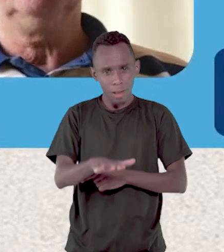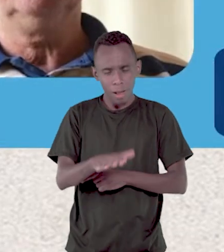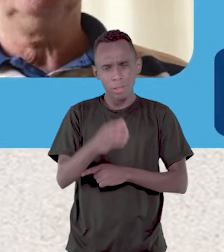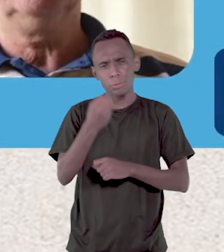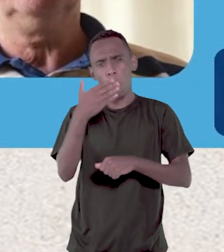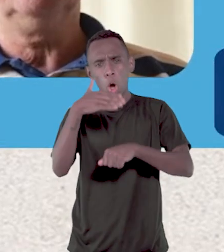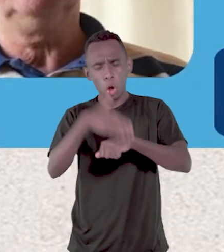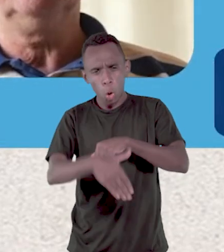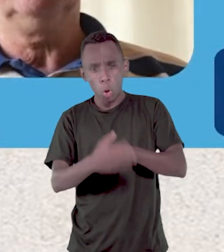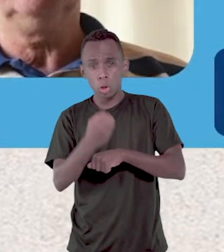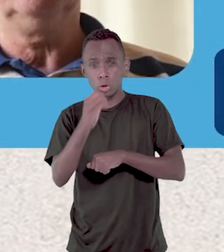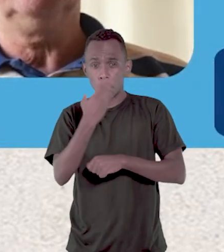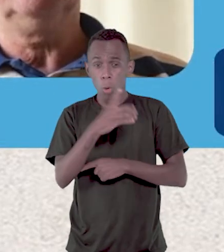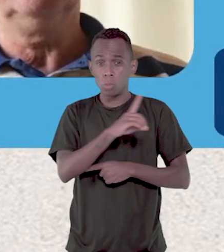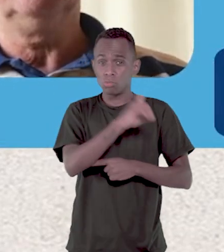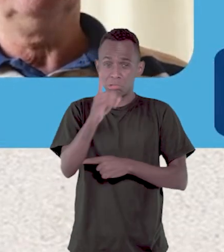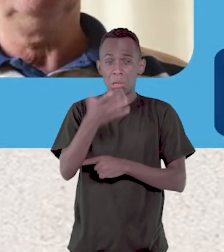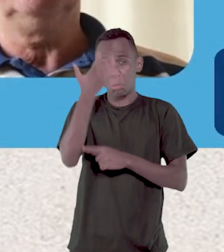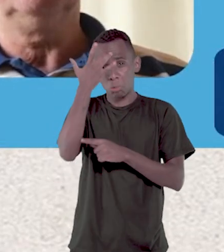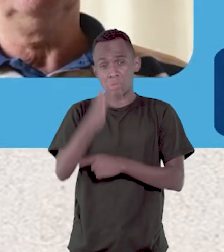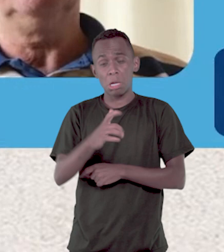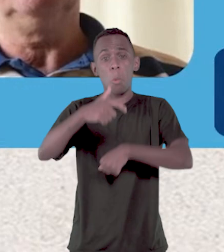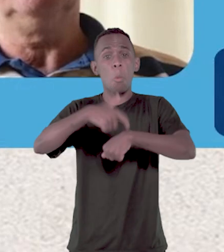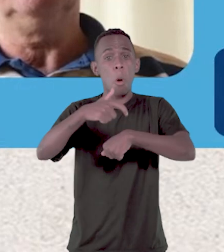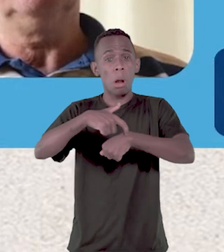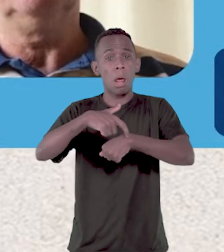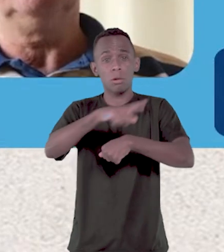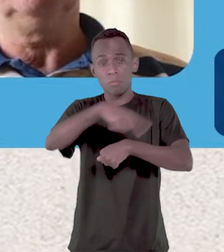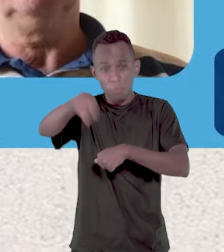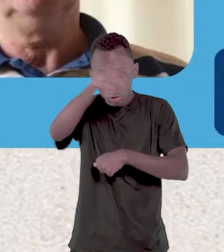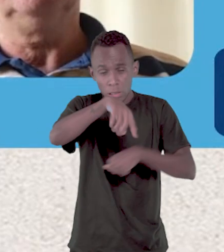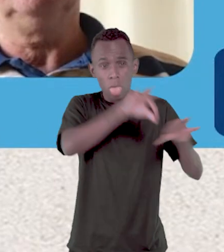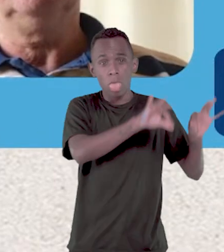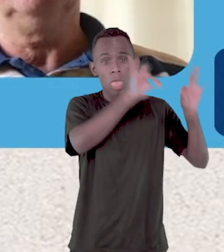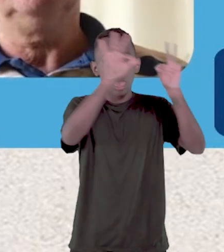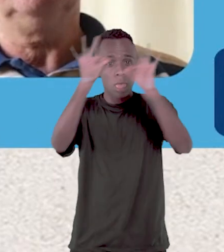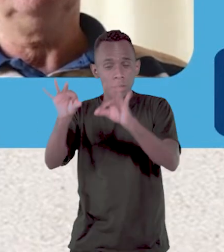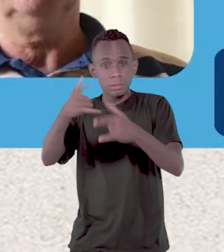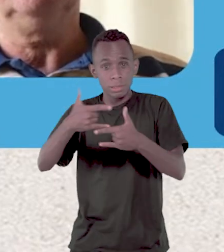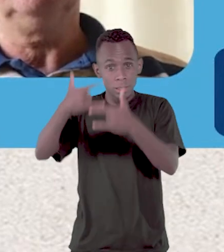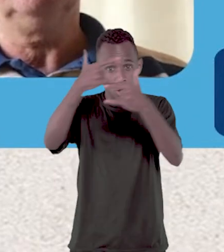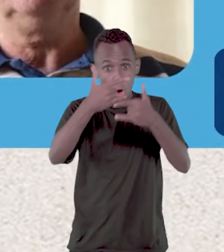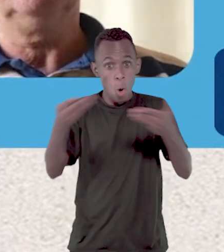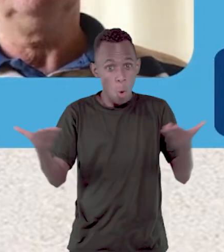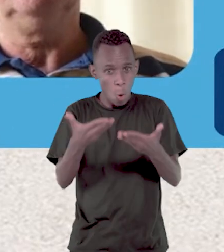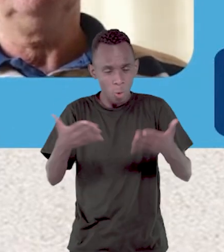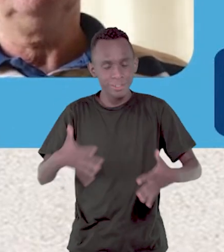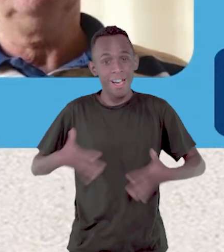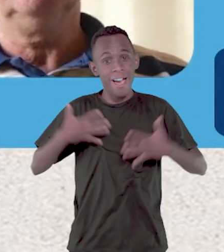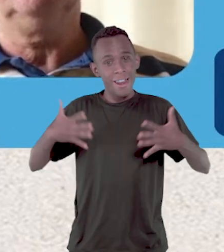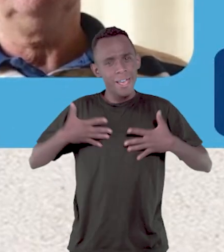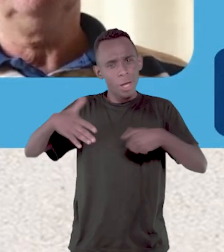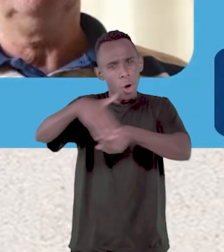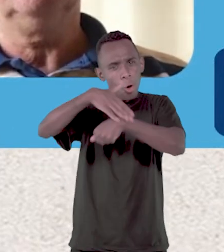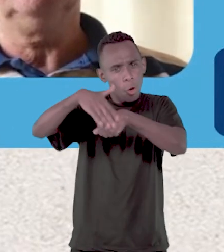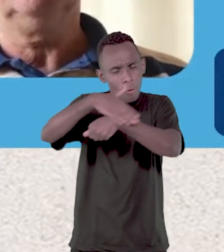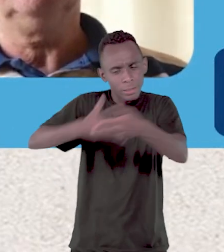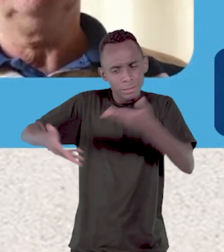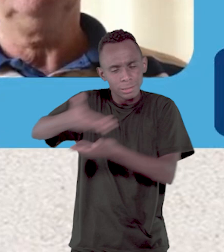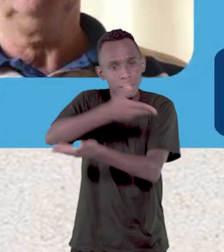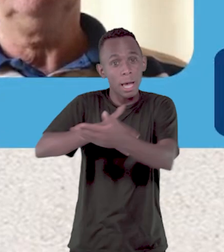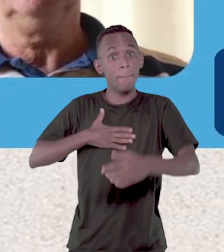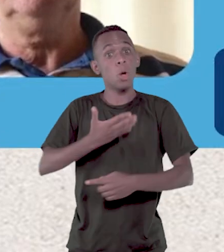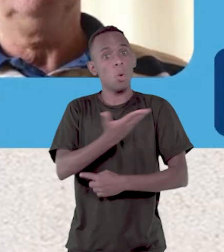Olá, muito boa tarde, boa noite, bom dia. Não sei que hora que você vai assistir essa live. Hoje eu tenho a alegria de